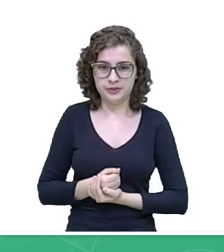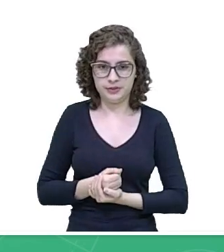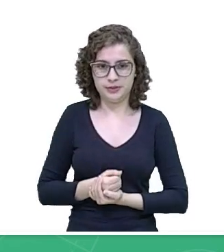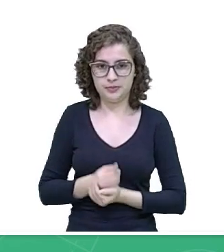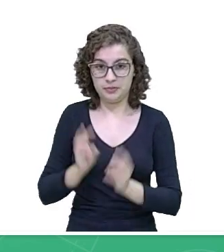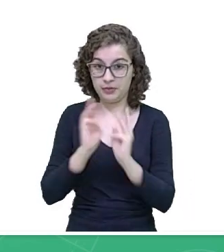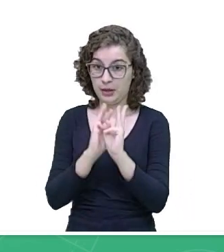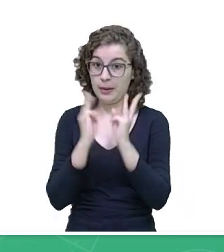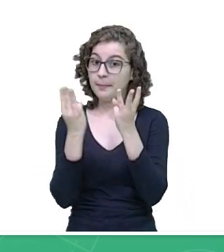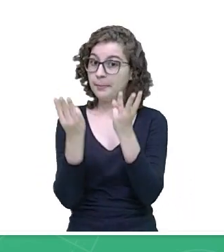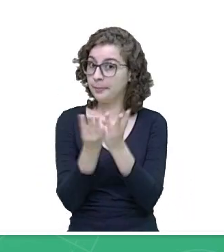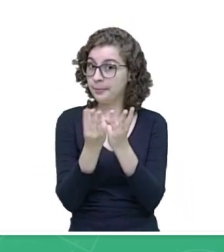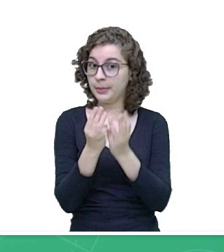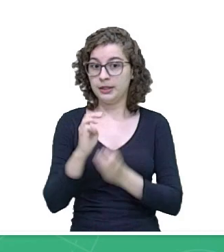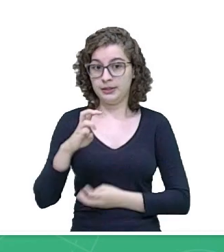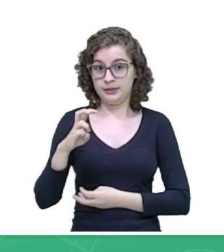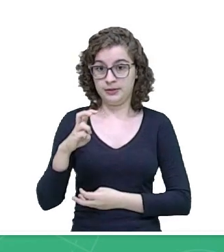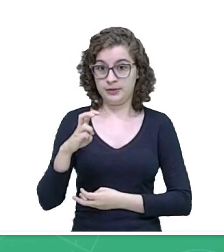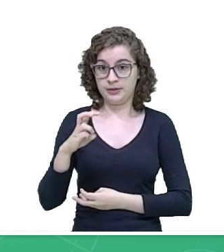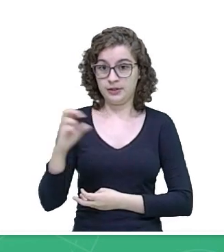que a massa é